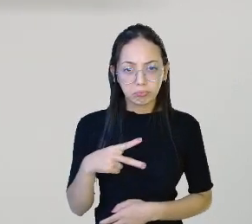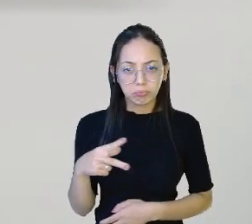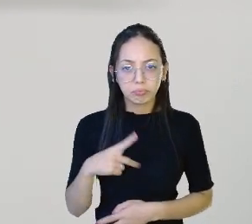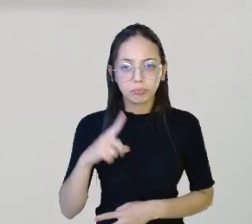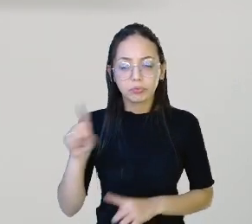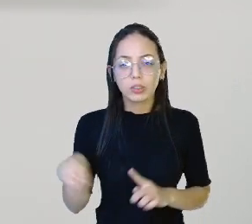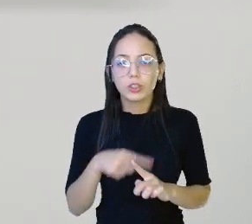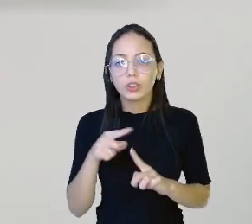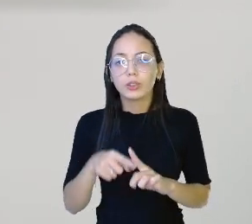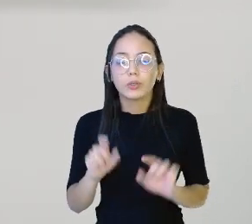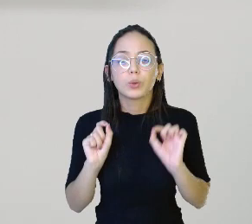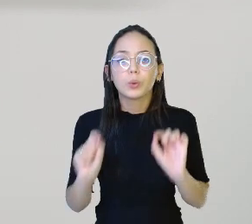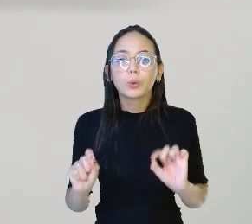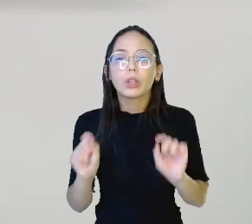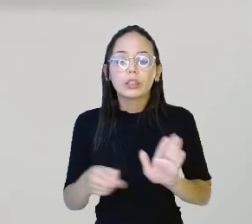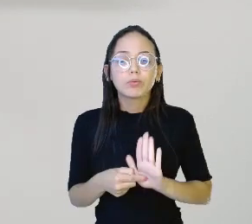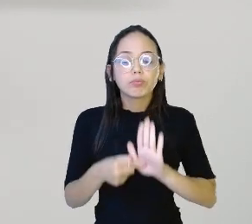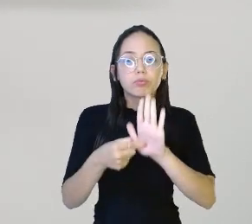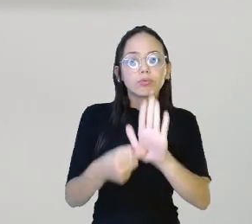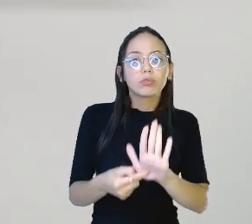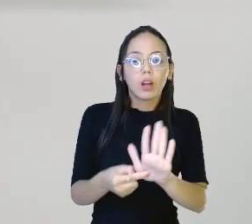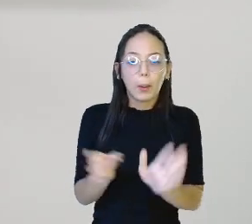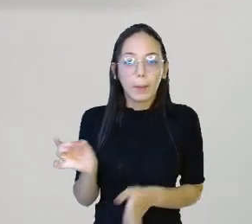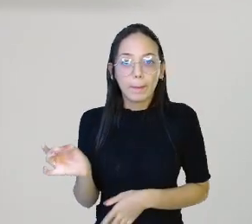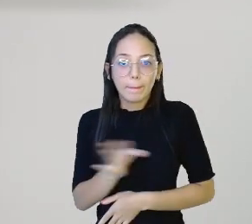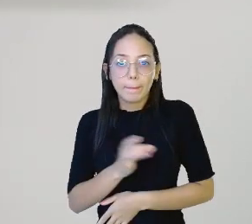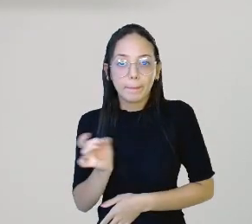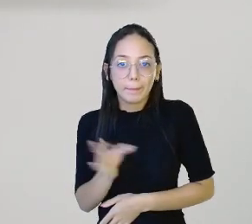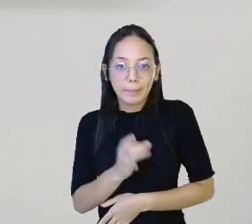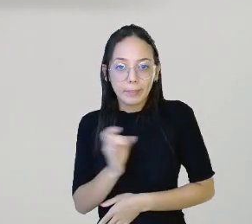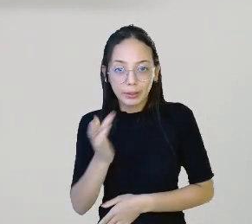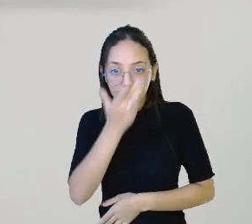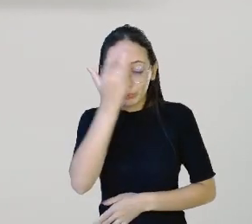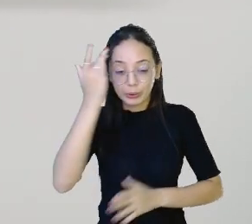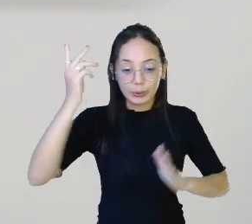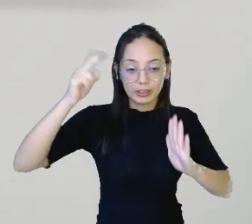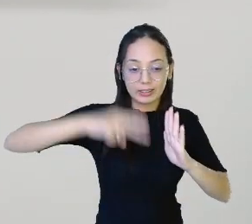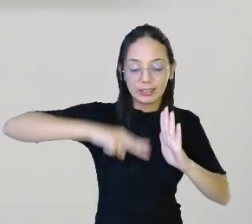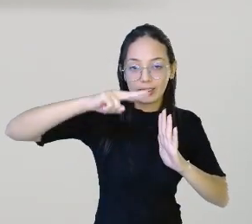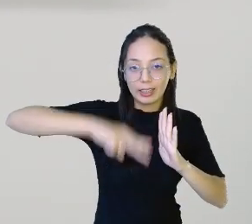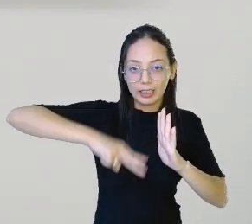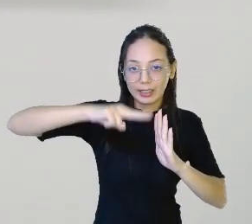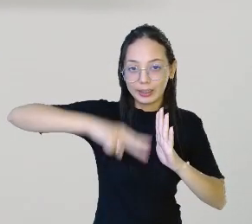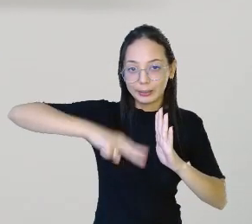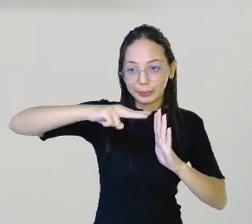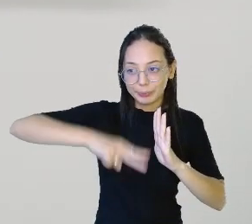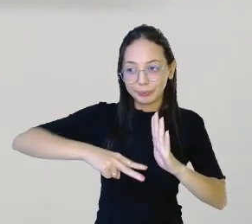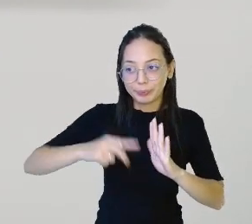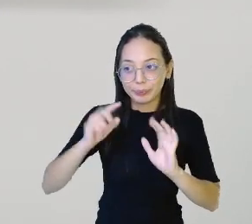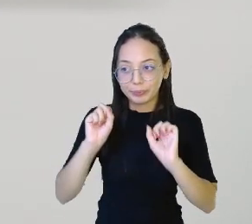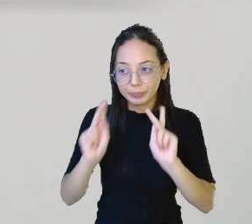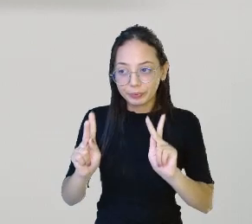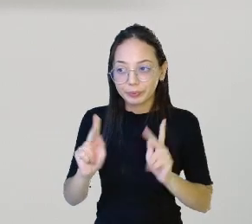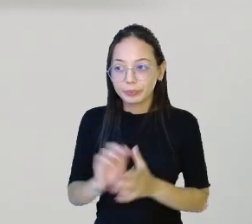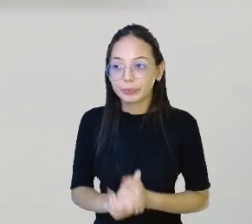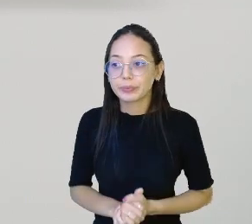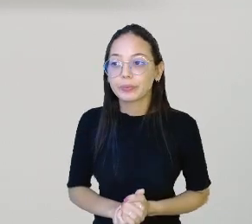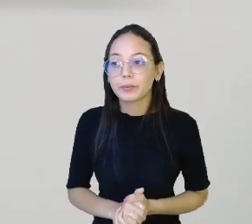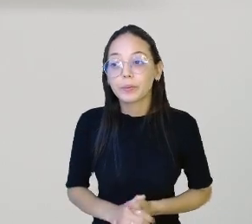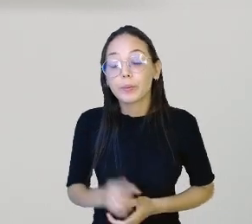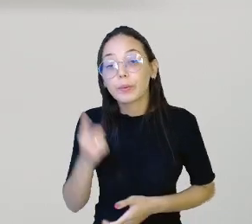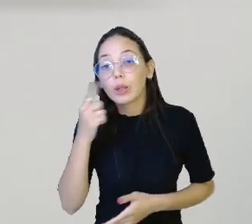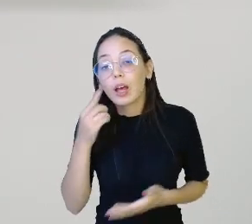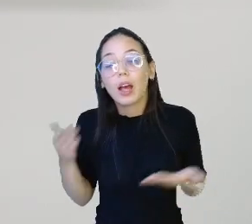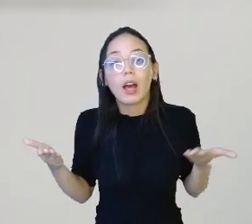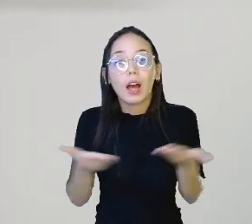o objetivo dele é trazer um pouco de medo a quem está lendo, tá certo? Então, vamos continuar.